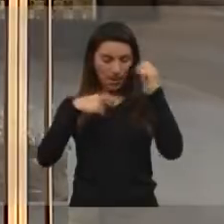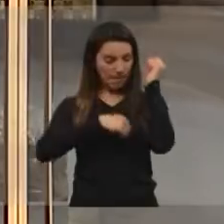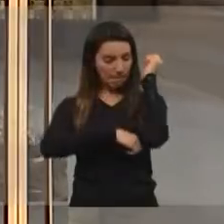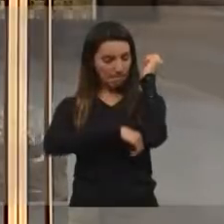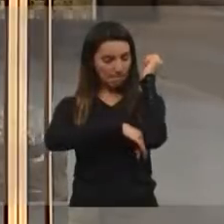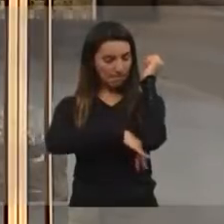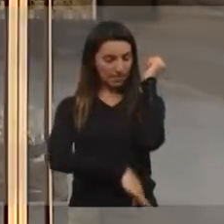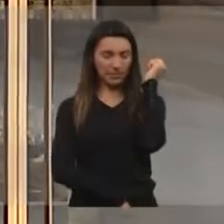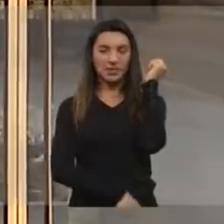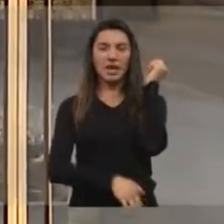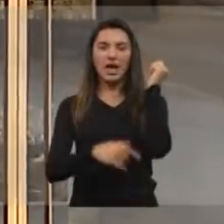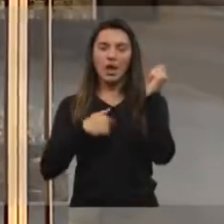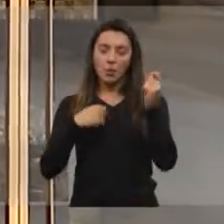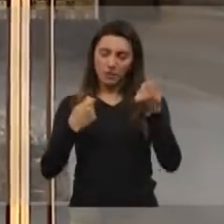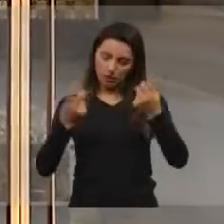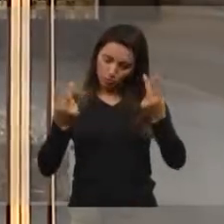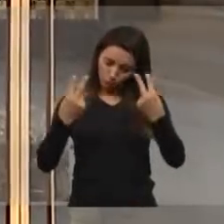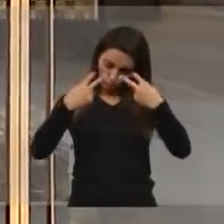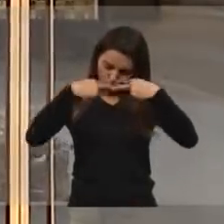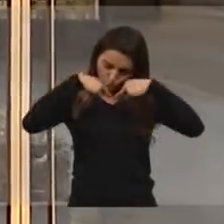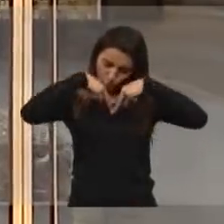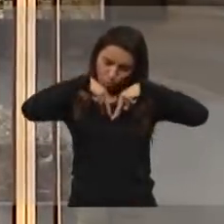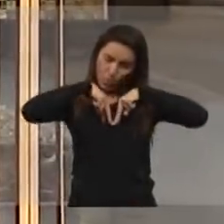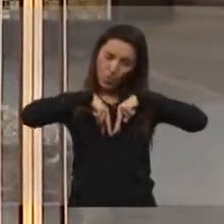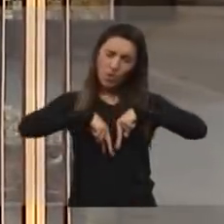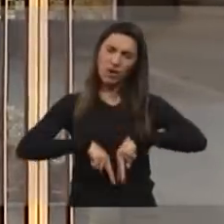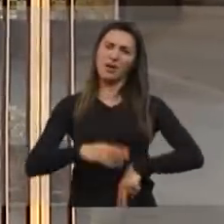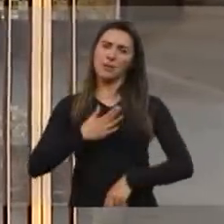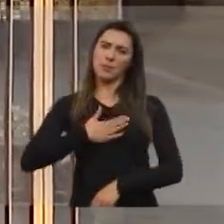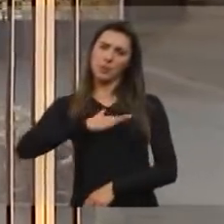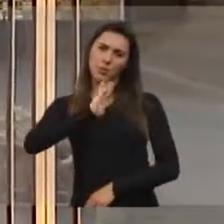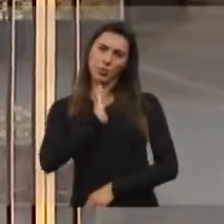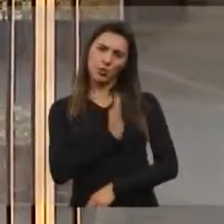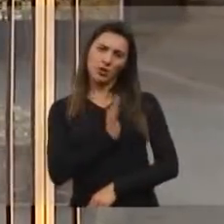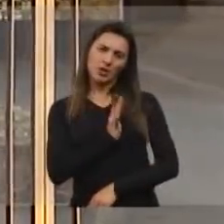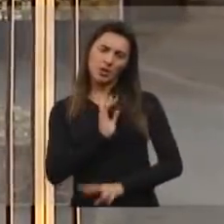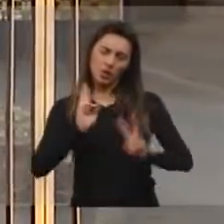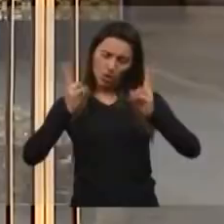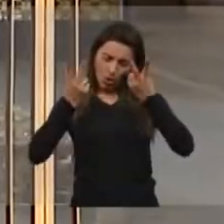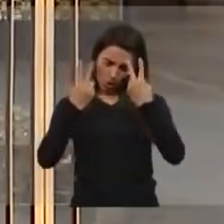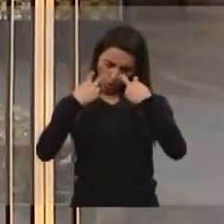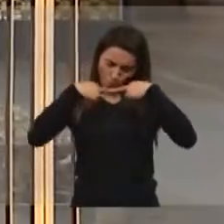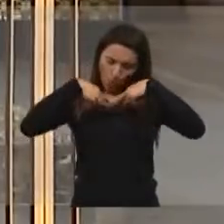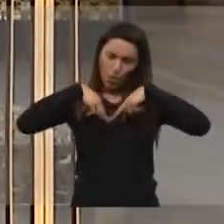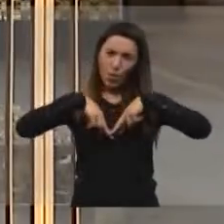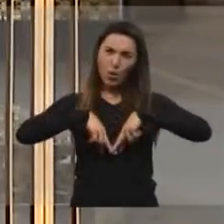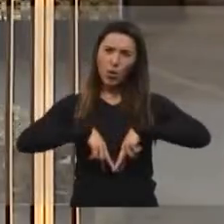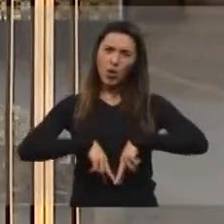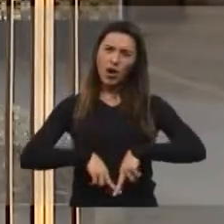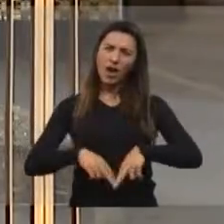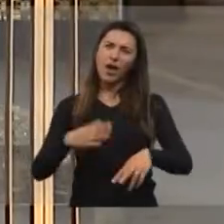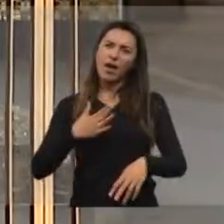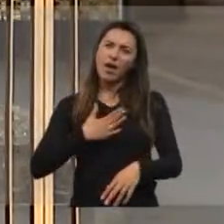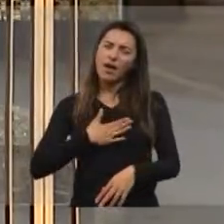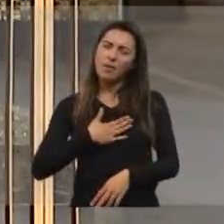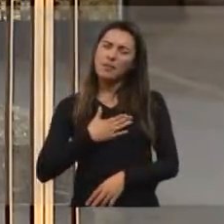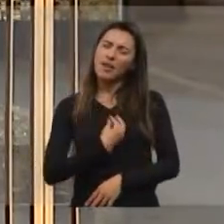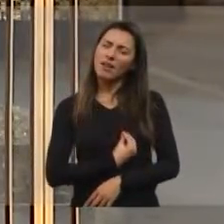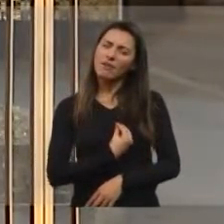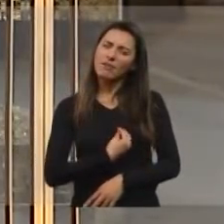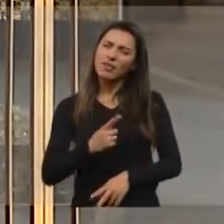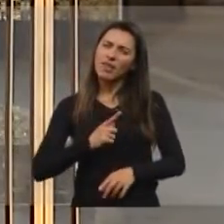descer no nosso mais profundo interior de ser nas nossas raízes